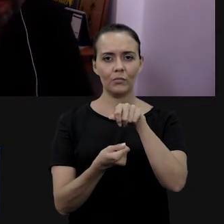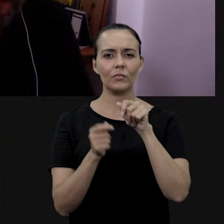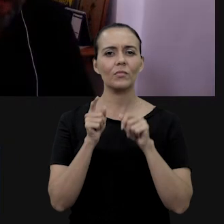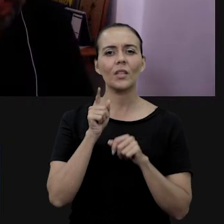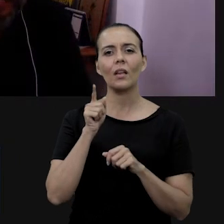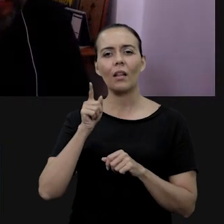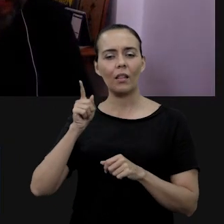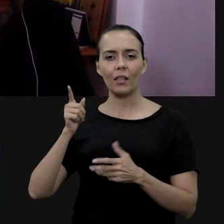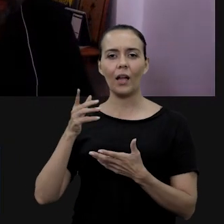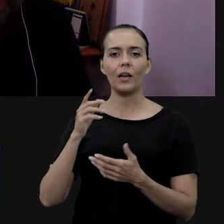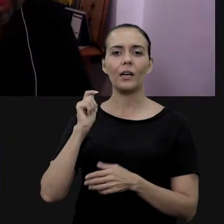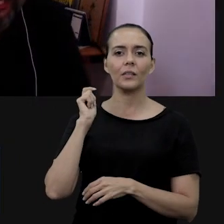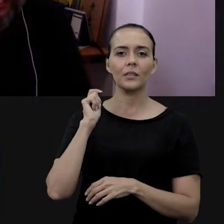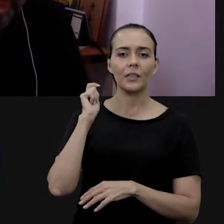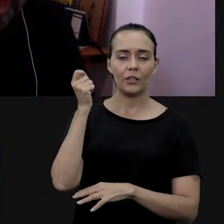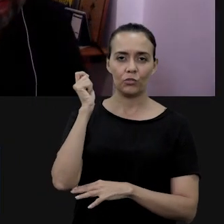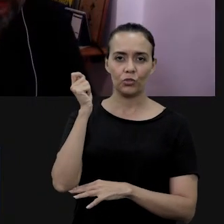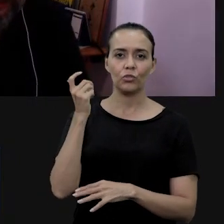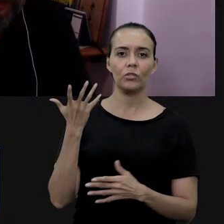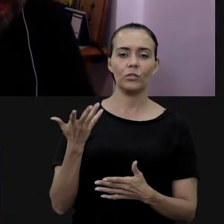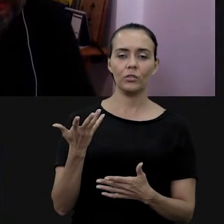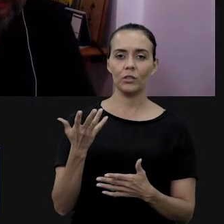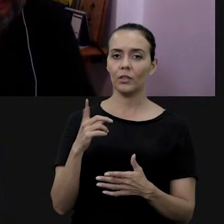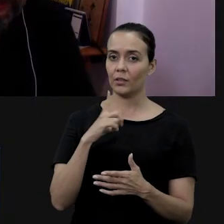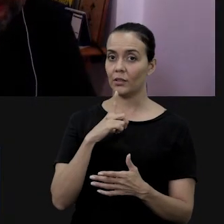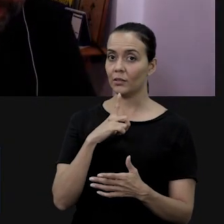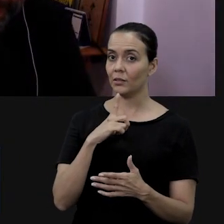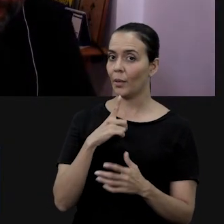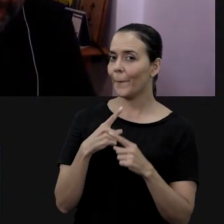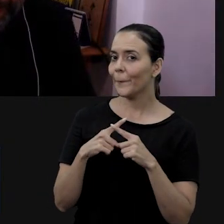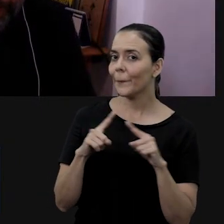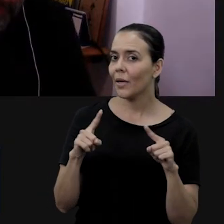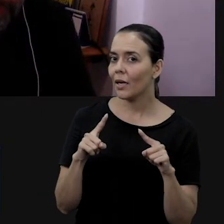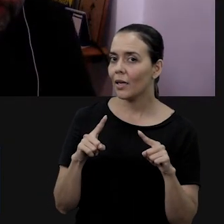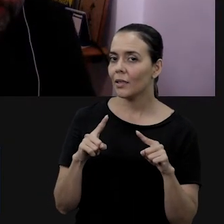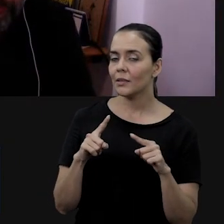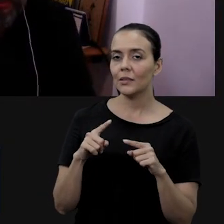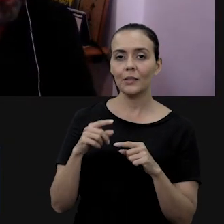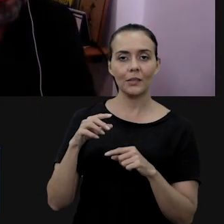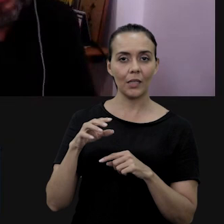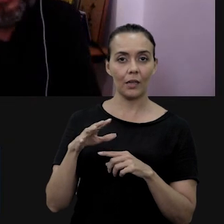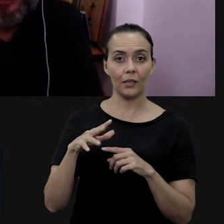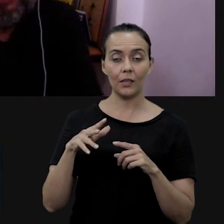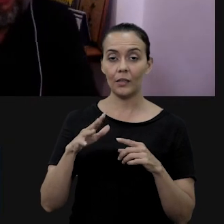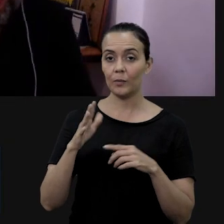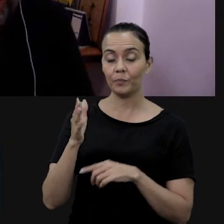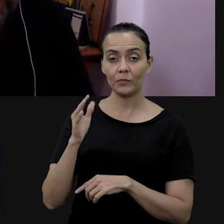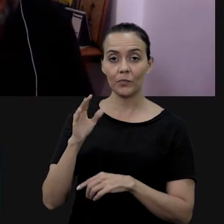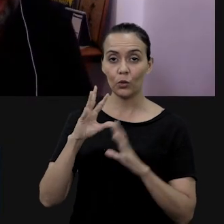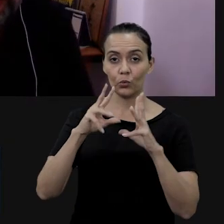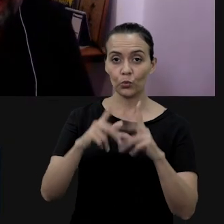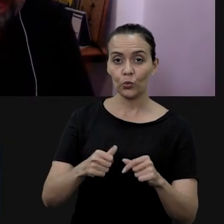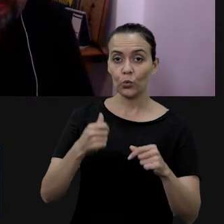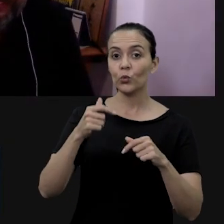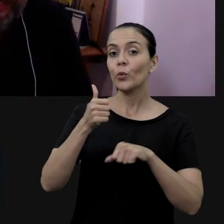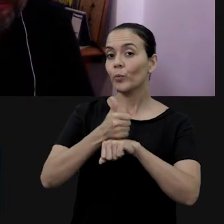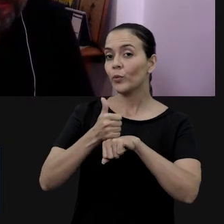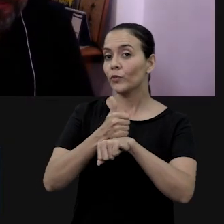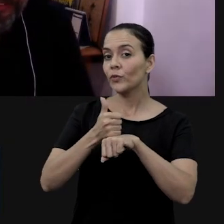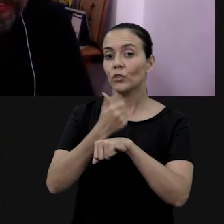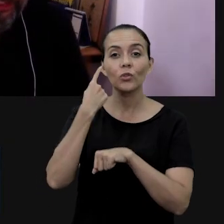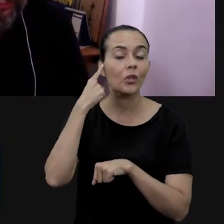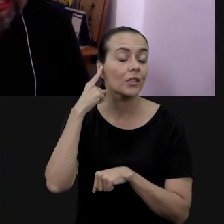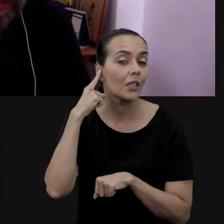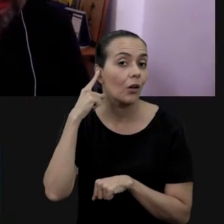mundo, né? Buenos Aires tem alguma coisa. Muitos dos técnicos de som, e tanto